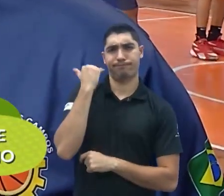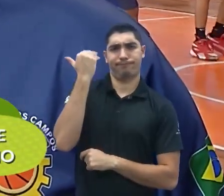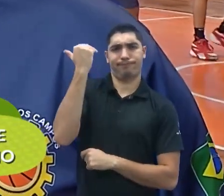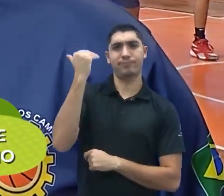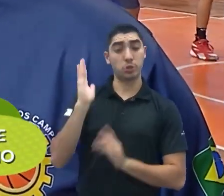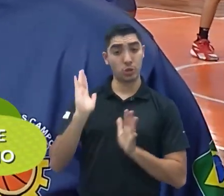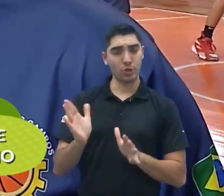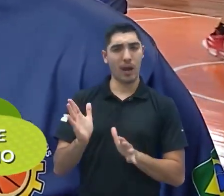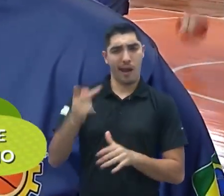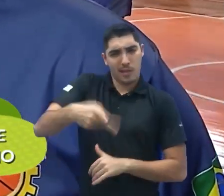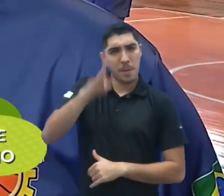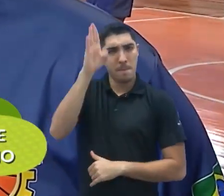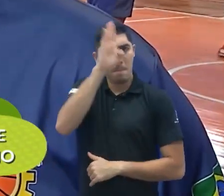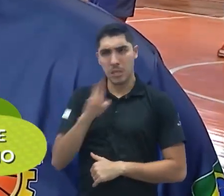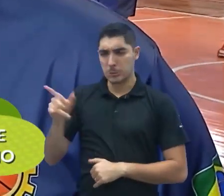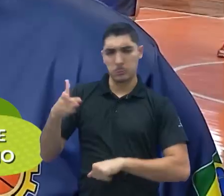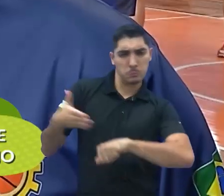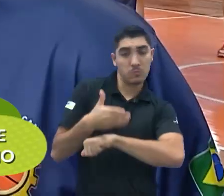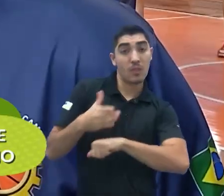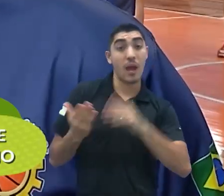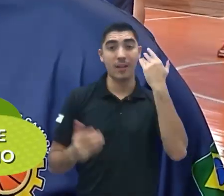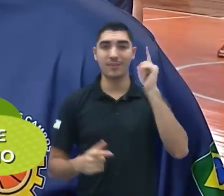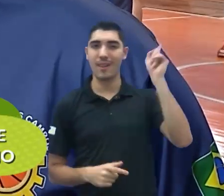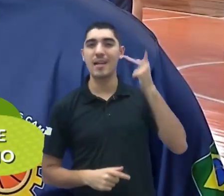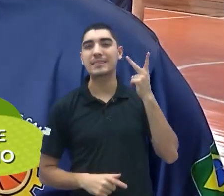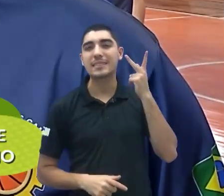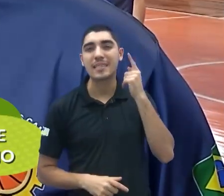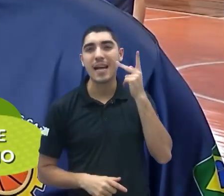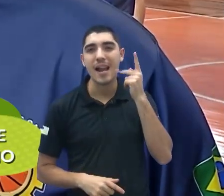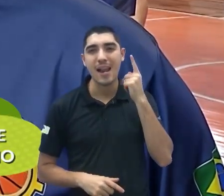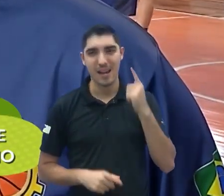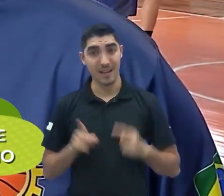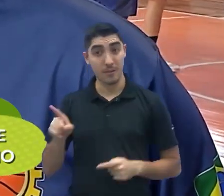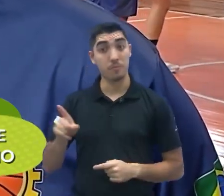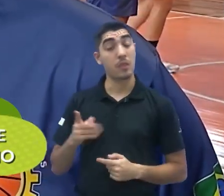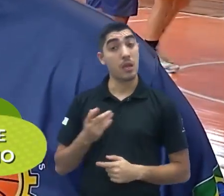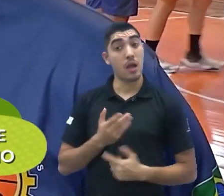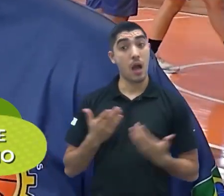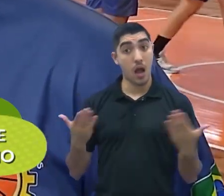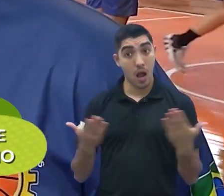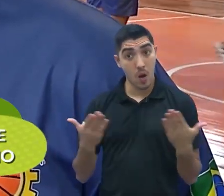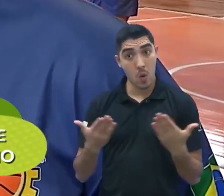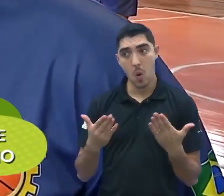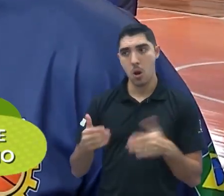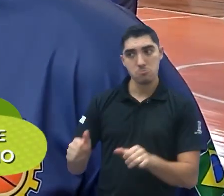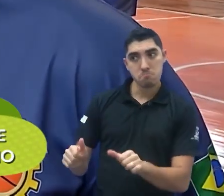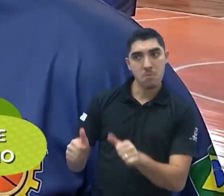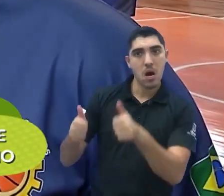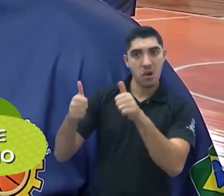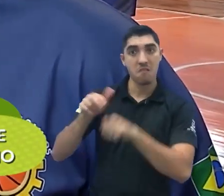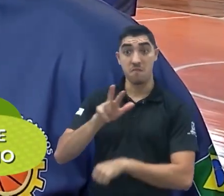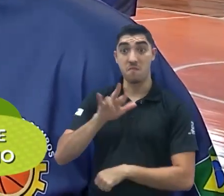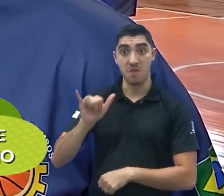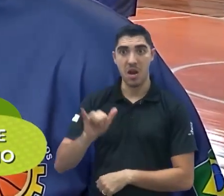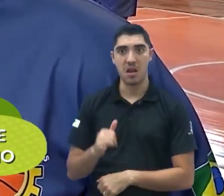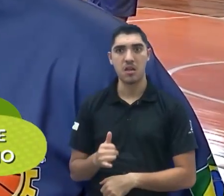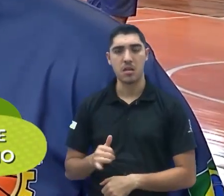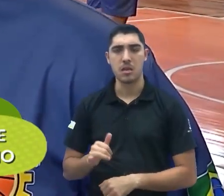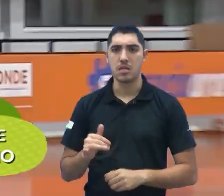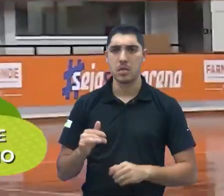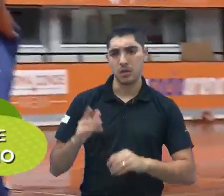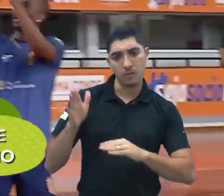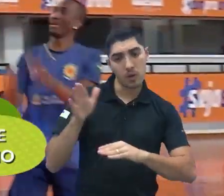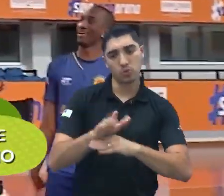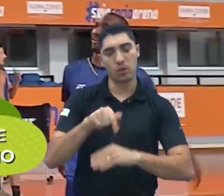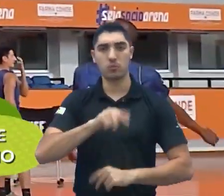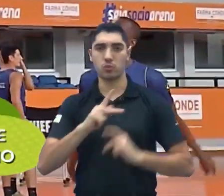aqui no Brasil jogando pelo basquete cearense. Então vai ser uma peça a mais para a gente poder estar usando na rotação e ajudar o time aí nos próximos